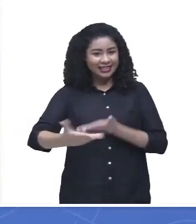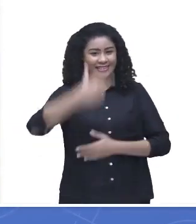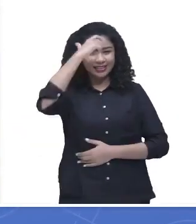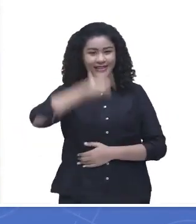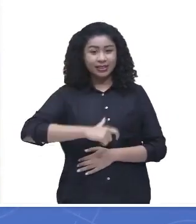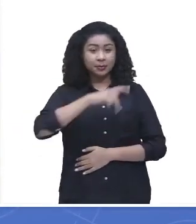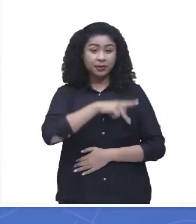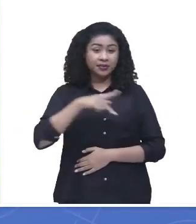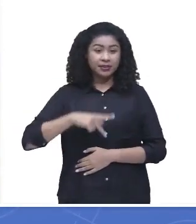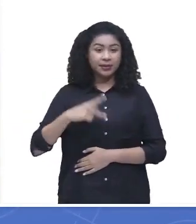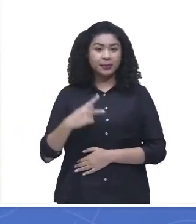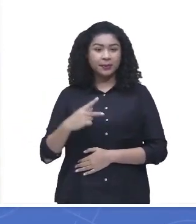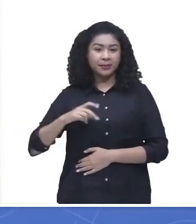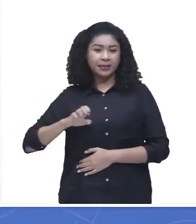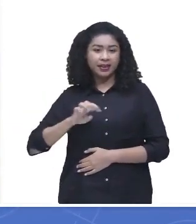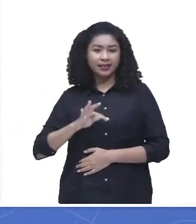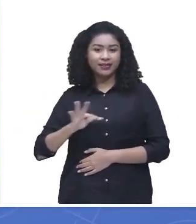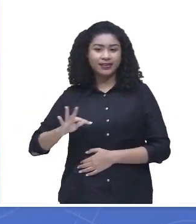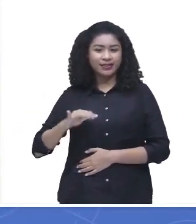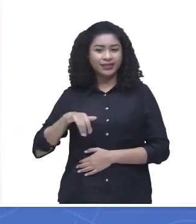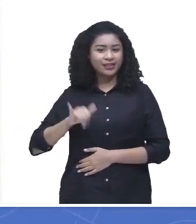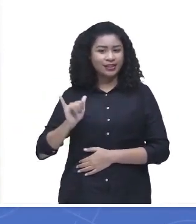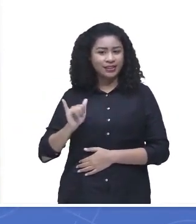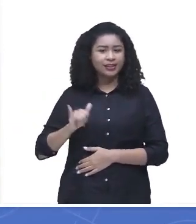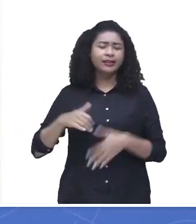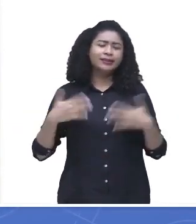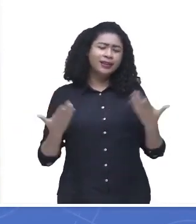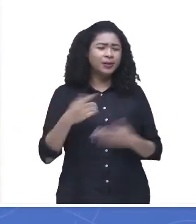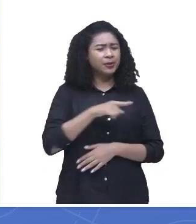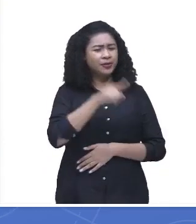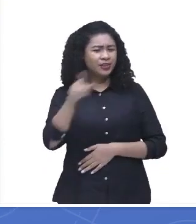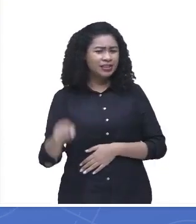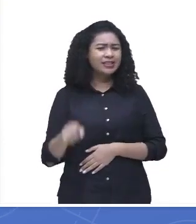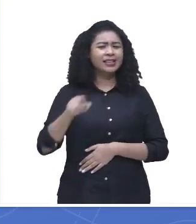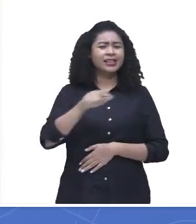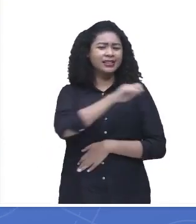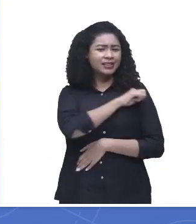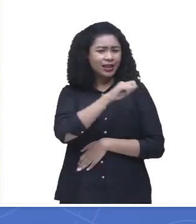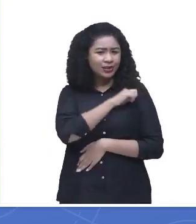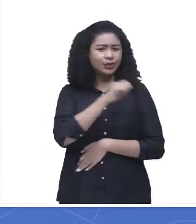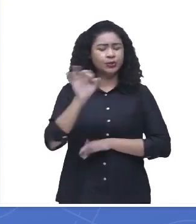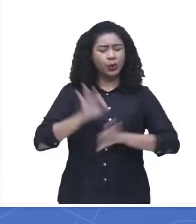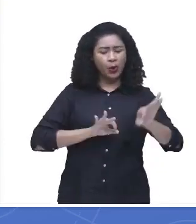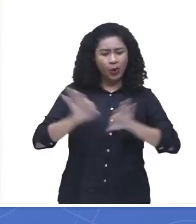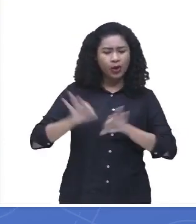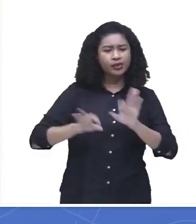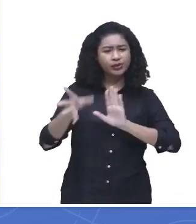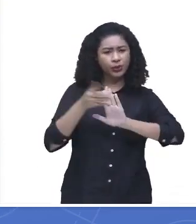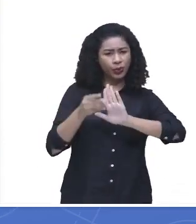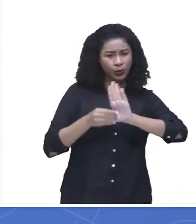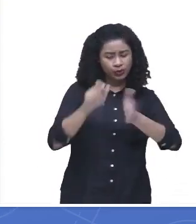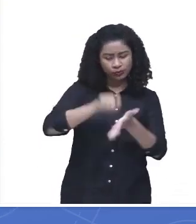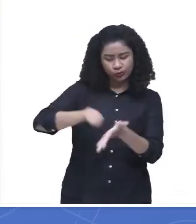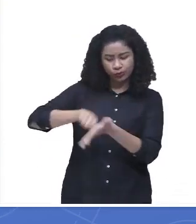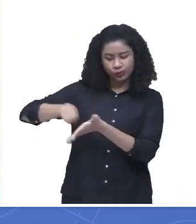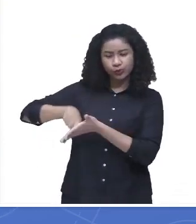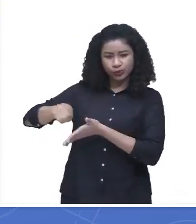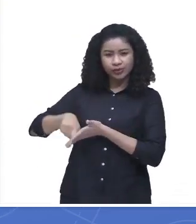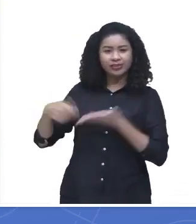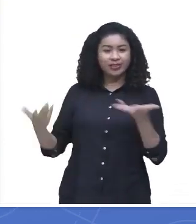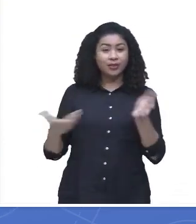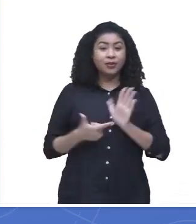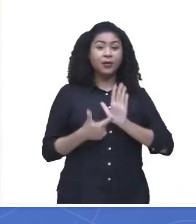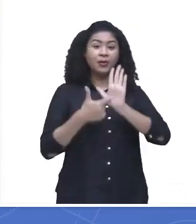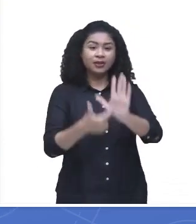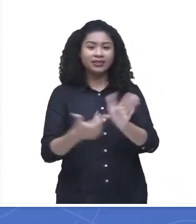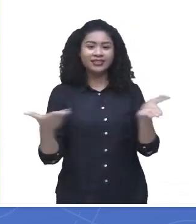Pet Ribeiro. Para aqueles alunos que fazem aquela organização dos nossos conteúdos, vamos aí então relembrar qual vai ser o conteúdo das atividades